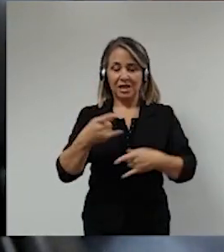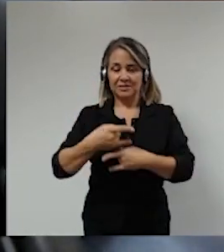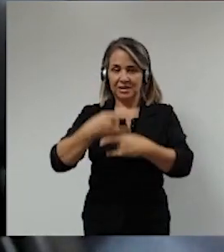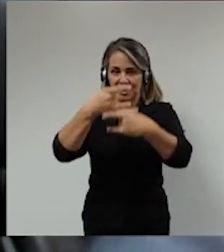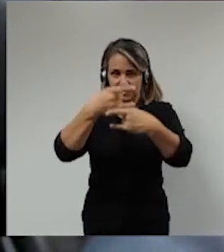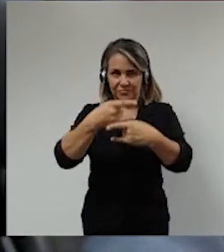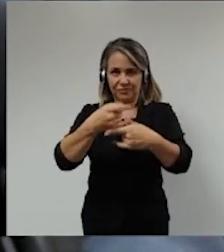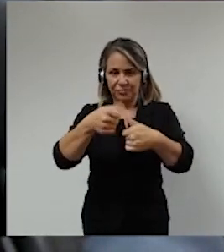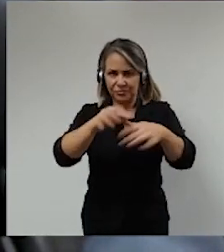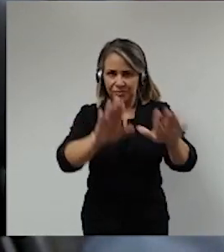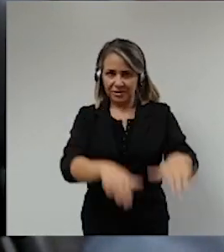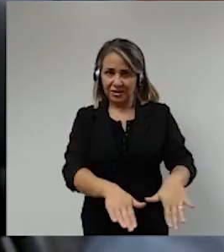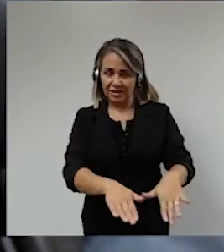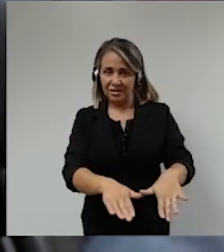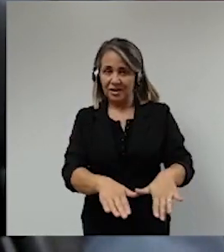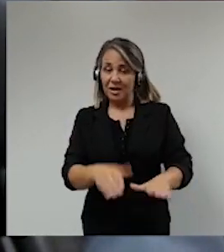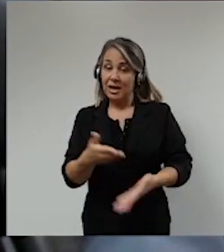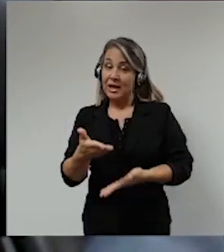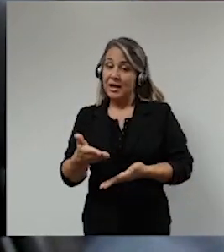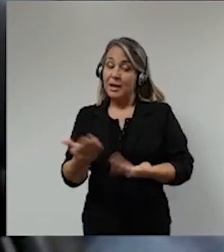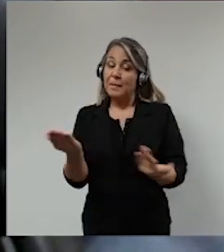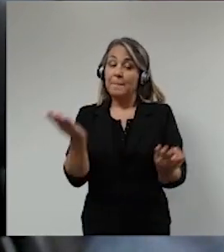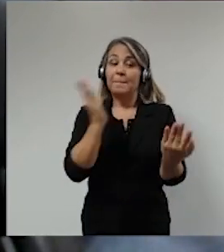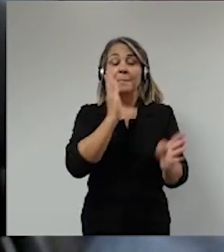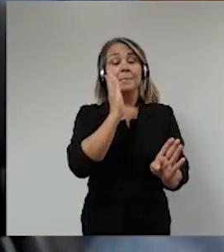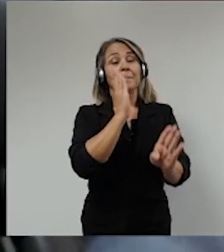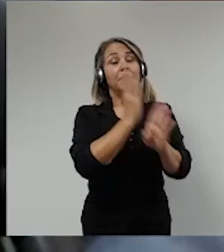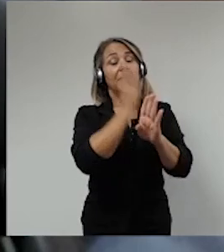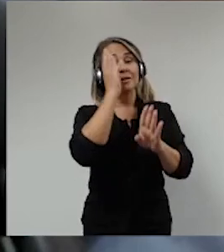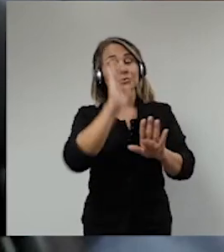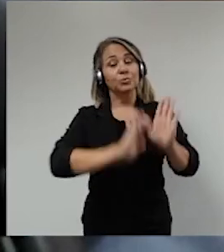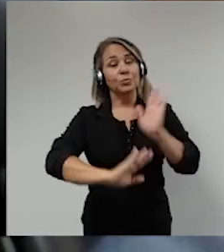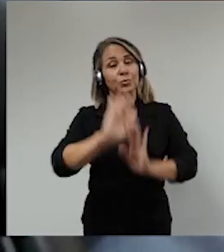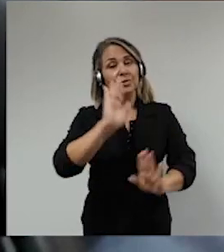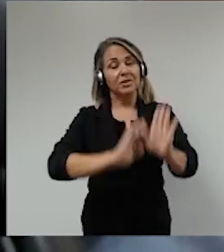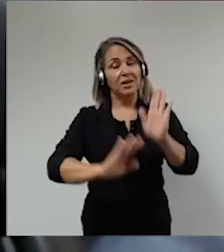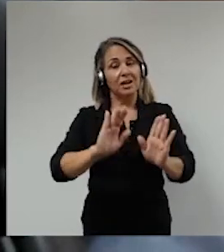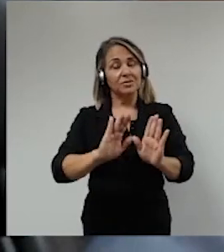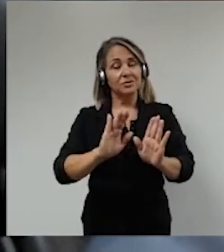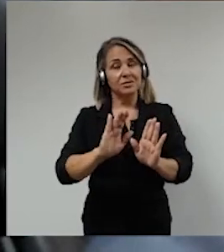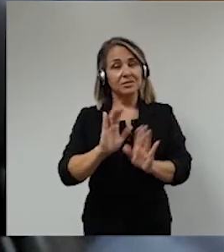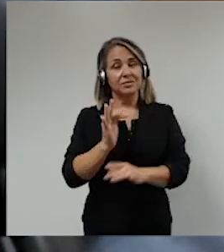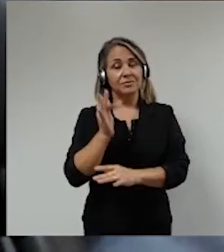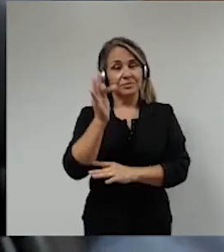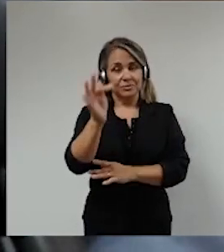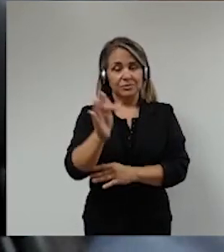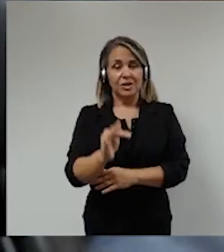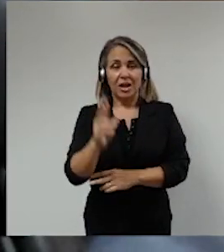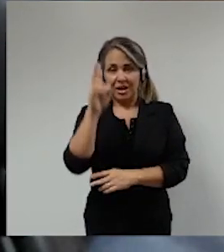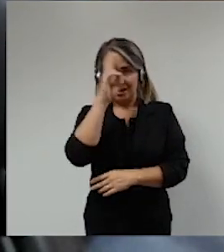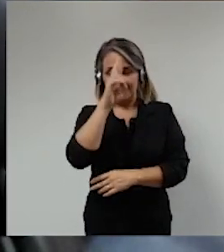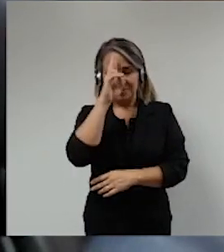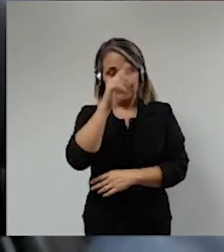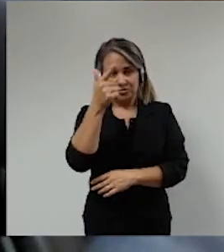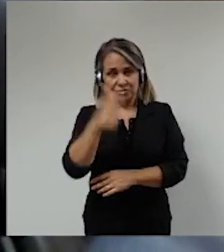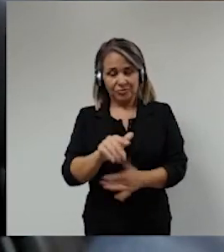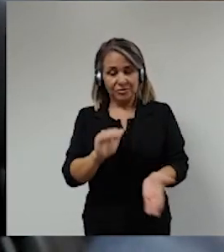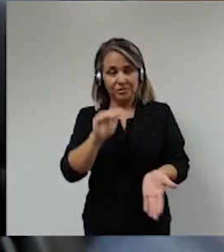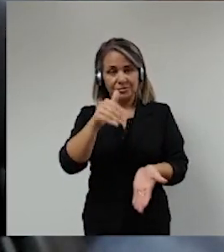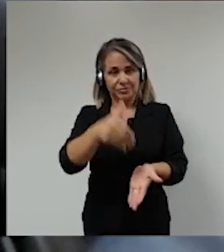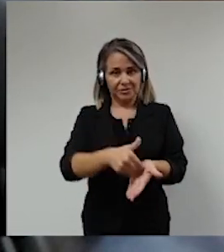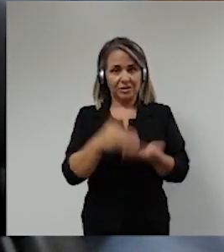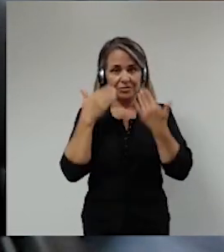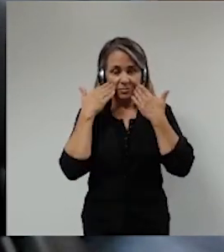ficar? Impactos, cuidados e tendências na propriedade intelectual. Lembrando a todos, mais uma vez, que ao final da